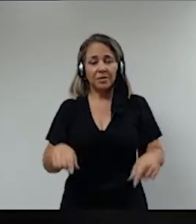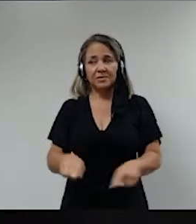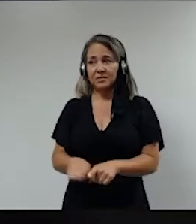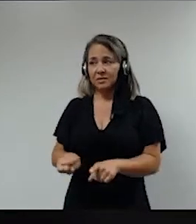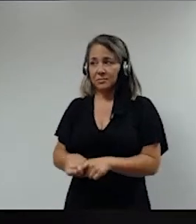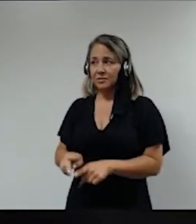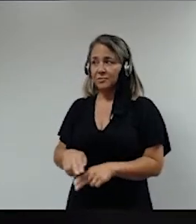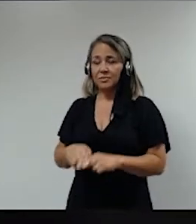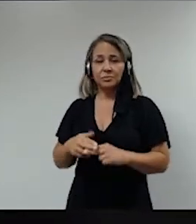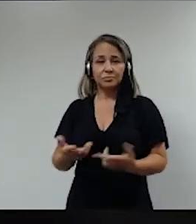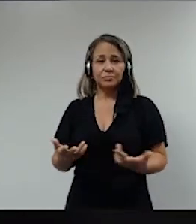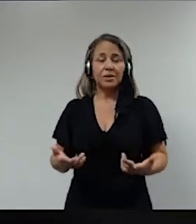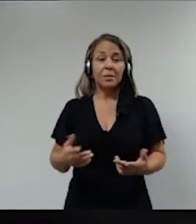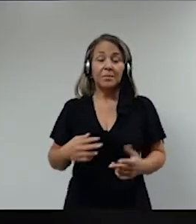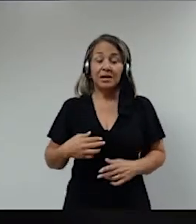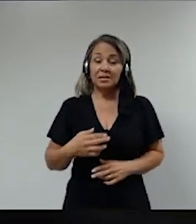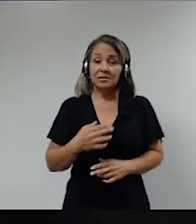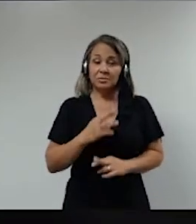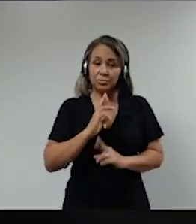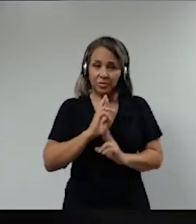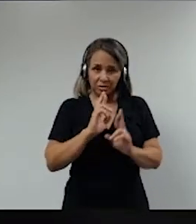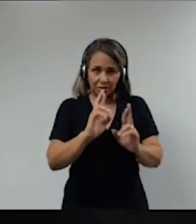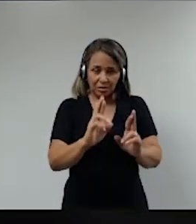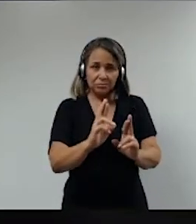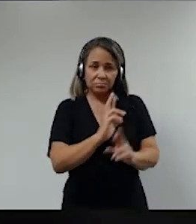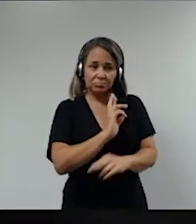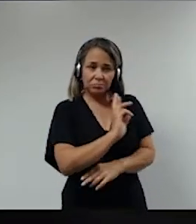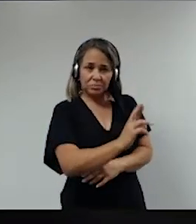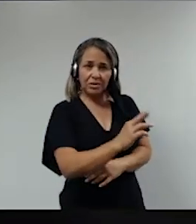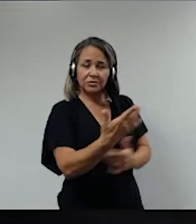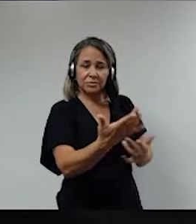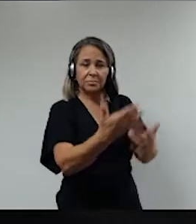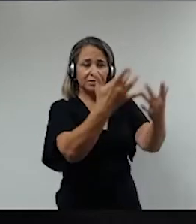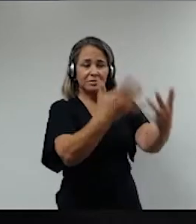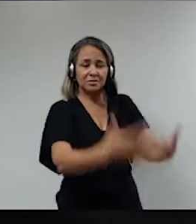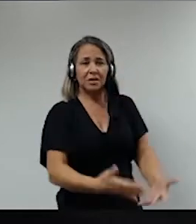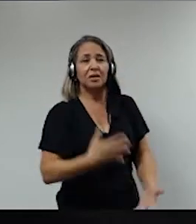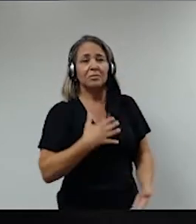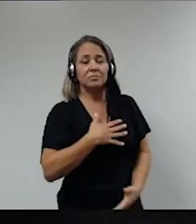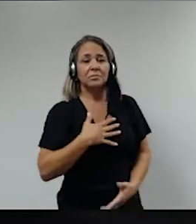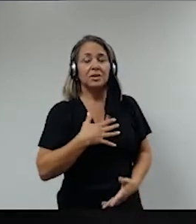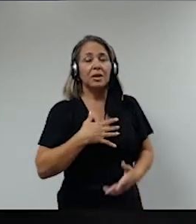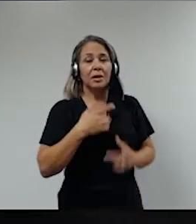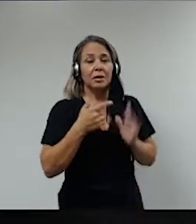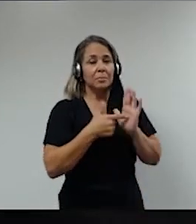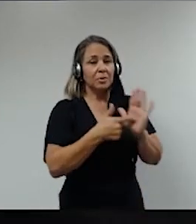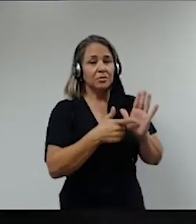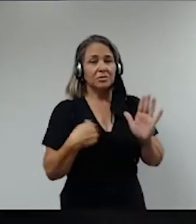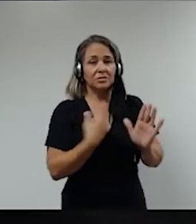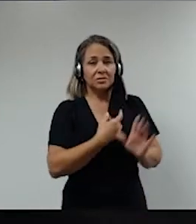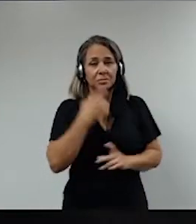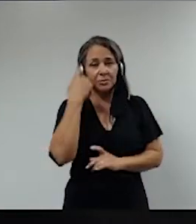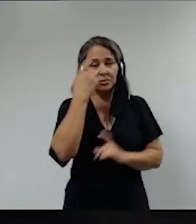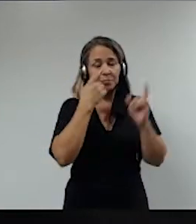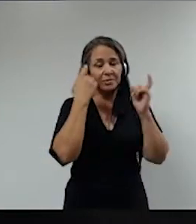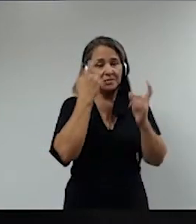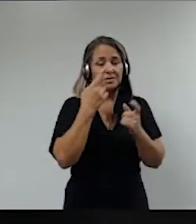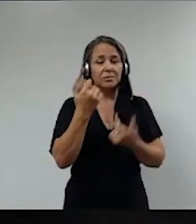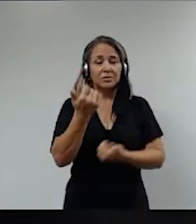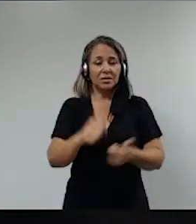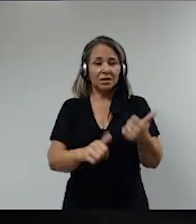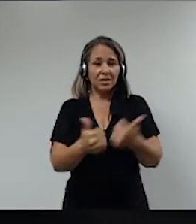Cordeiro, mas o recado importante que eu gostaria de dar, e que eu acho que sintetiza bem a nossa preocupação em relação à análise de